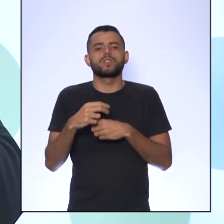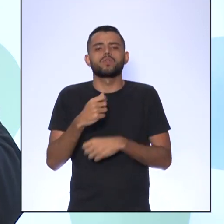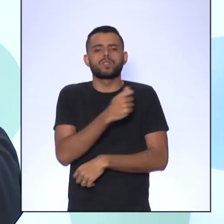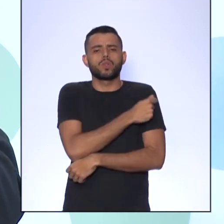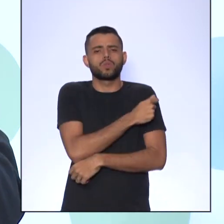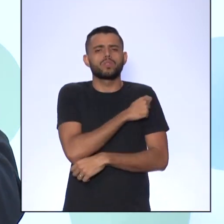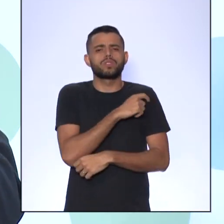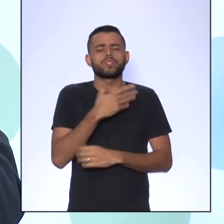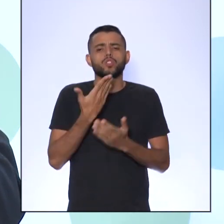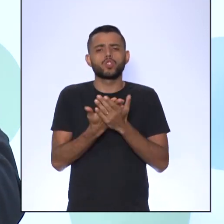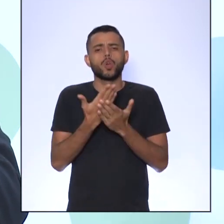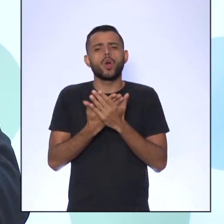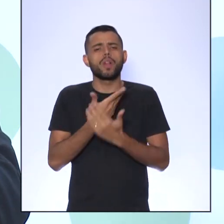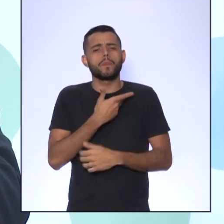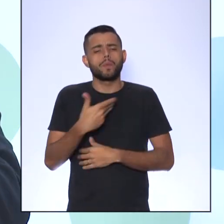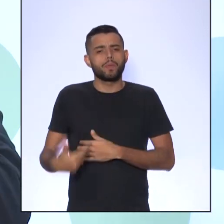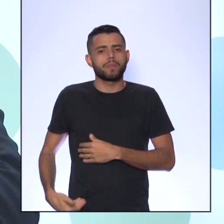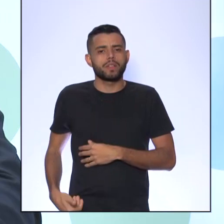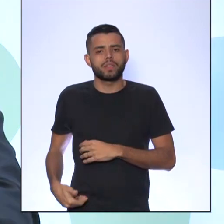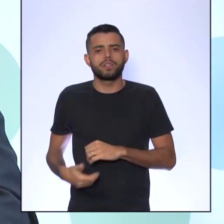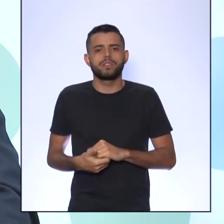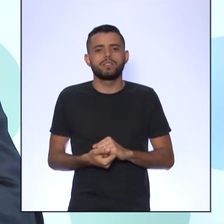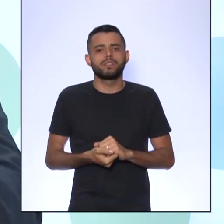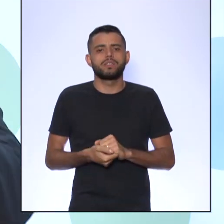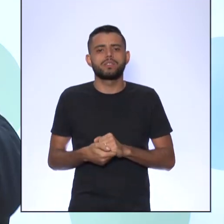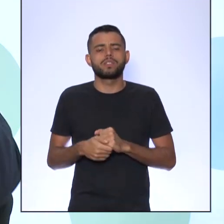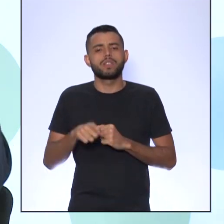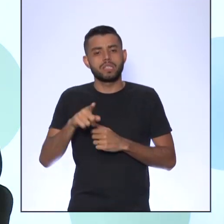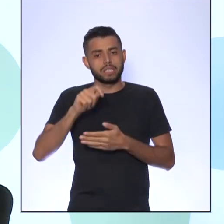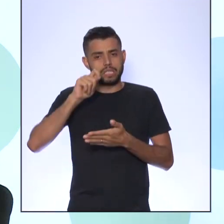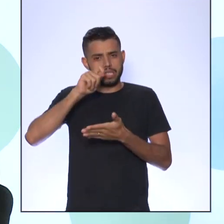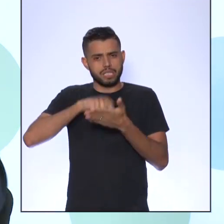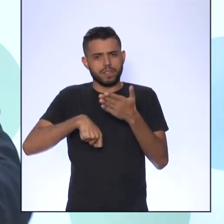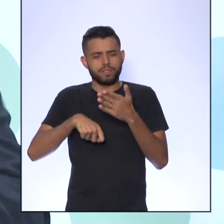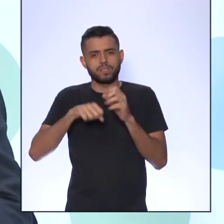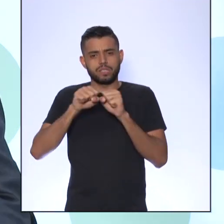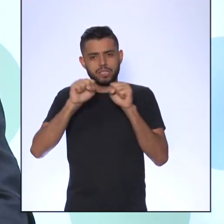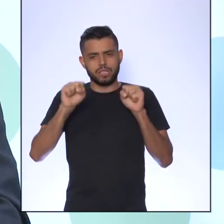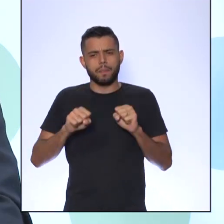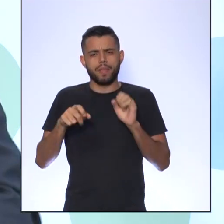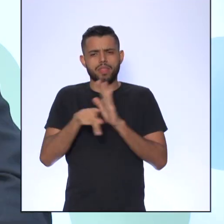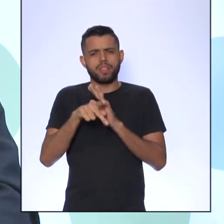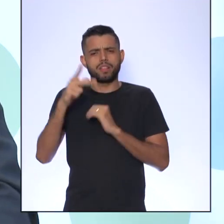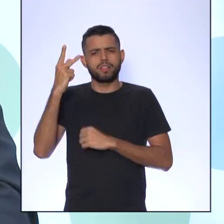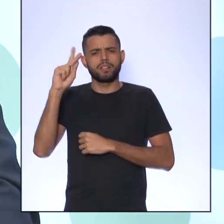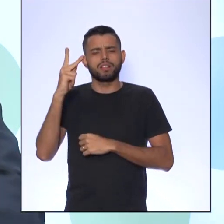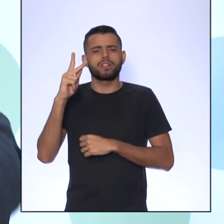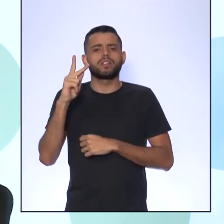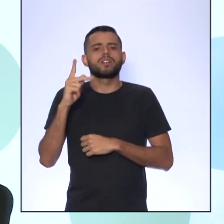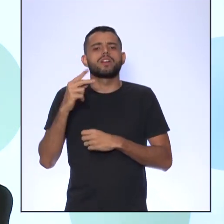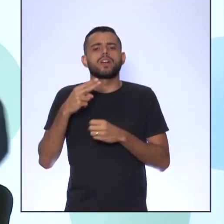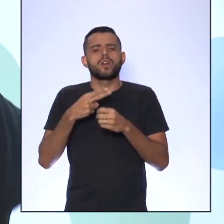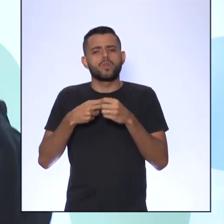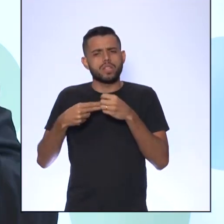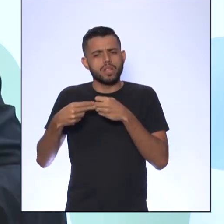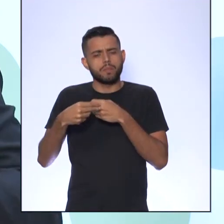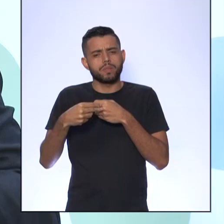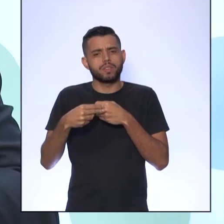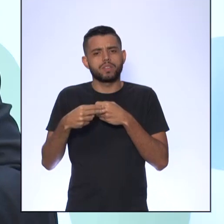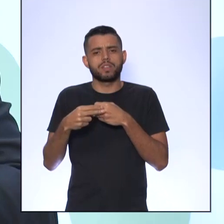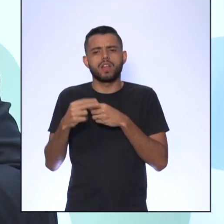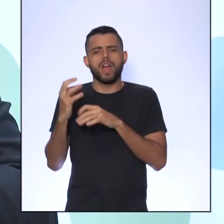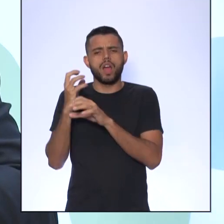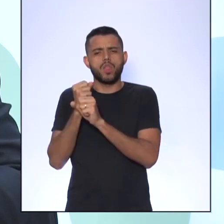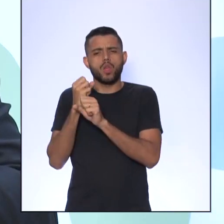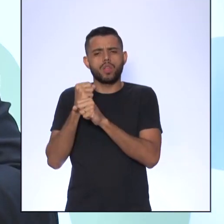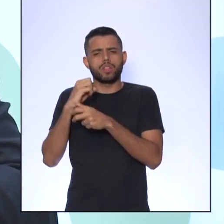pública, isso é uma coisa importante destacar, né? Eles se inscrevem nesse sistema próprio e a Universidade de Campinas puxa a nota